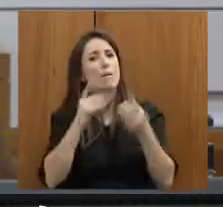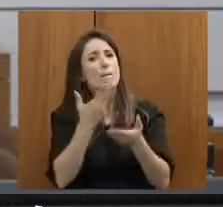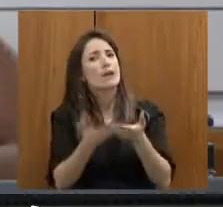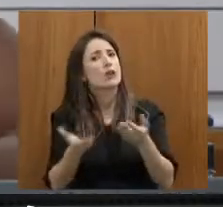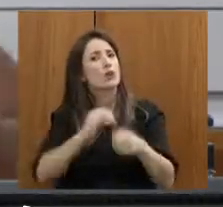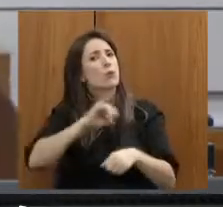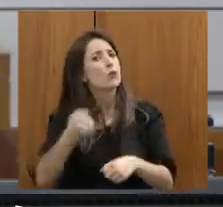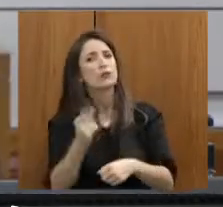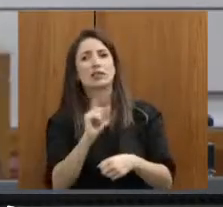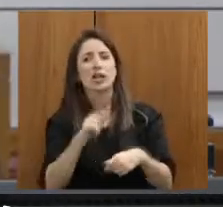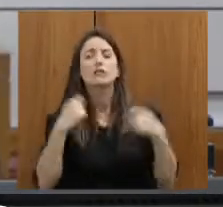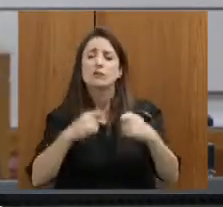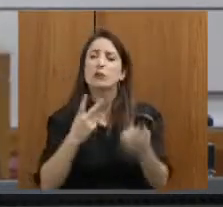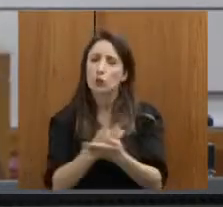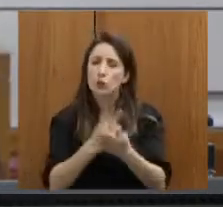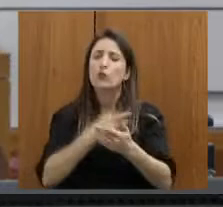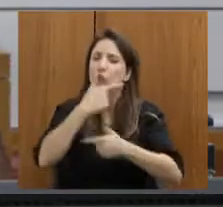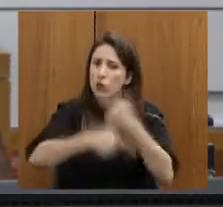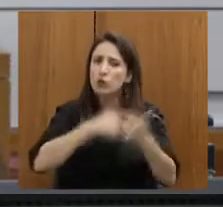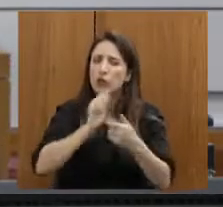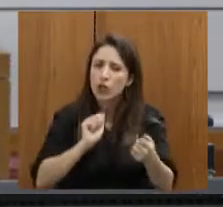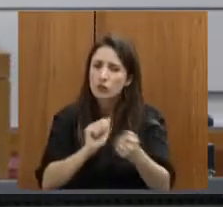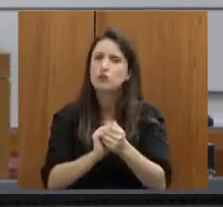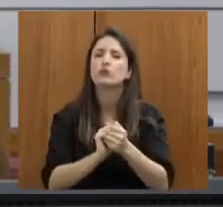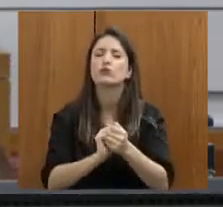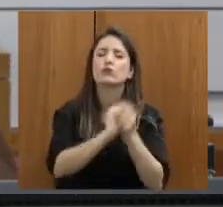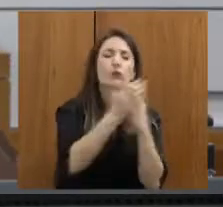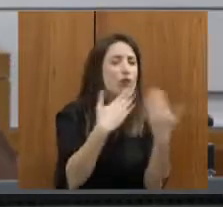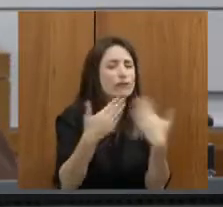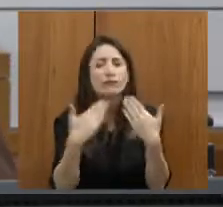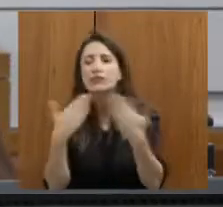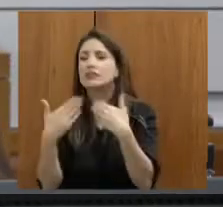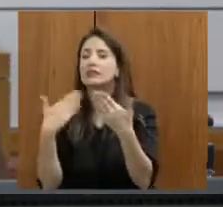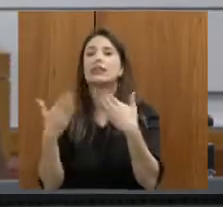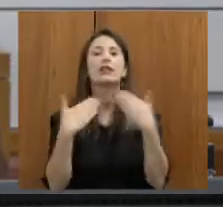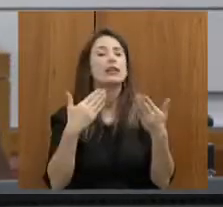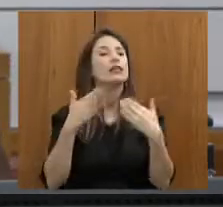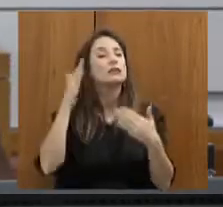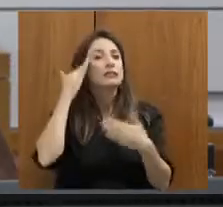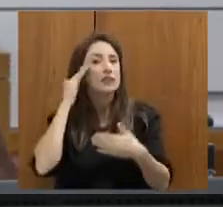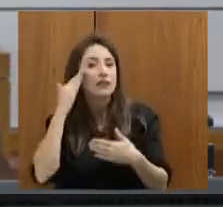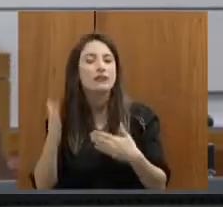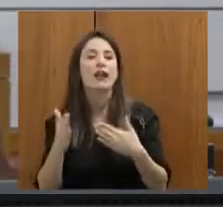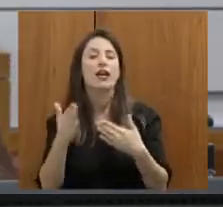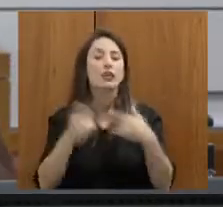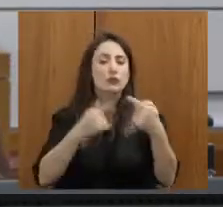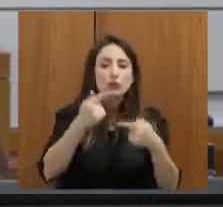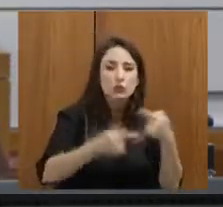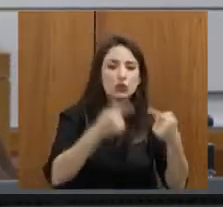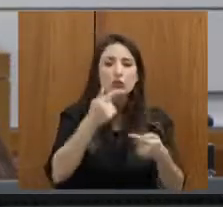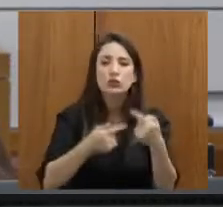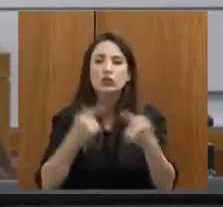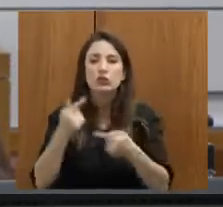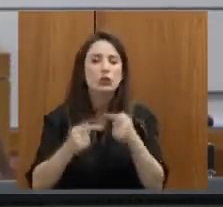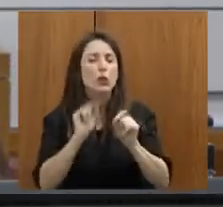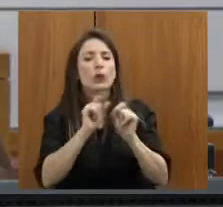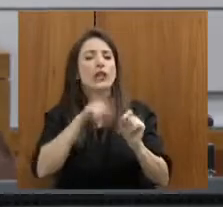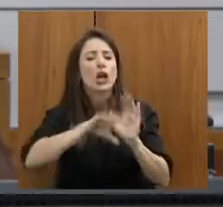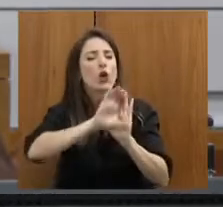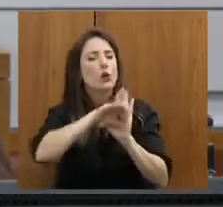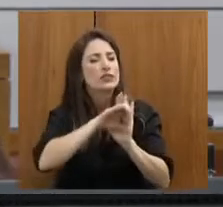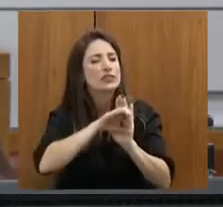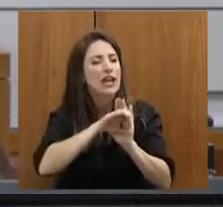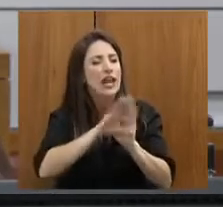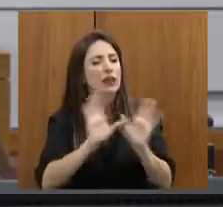liga lá ver mais junto conjuntamente né conversando dialogando entendendo o que é esse conceito de povo